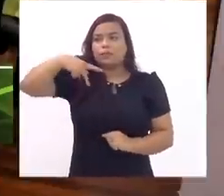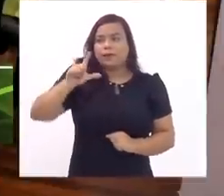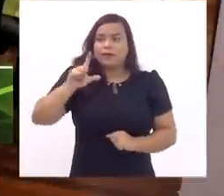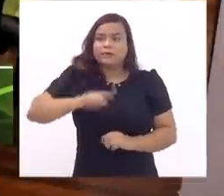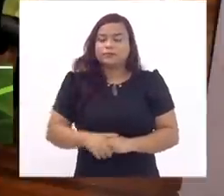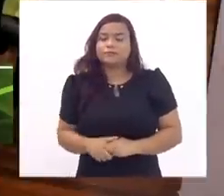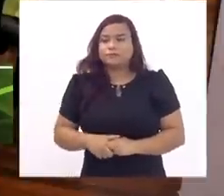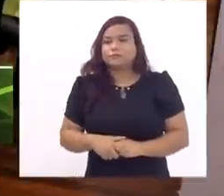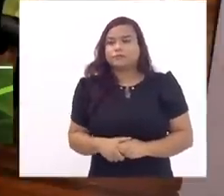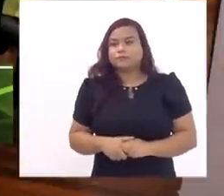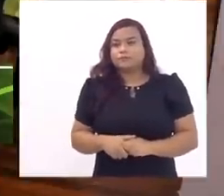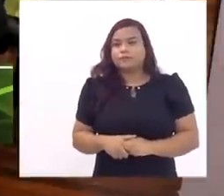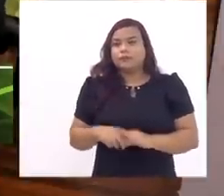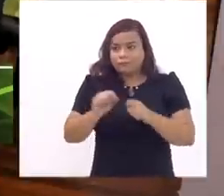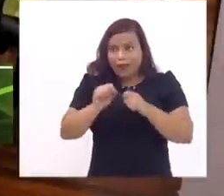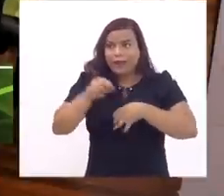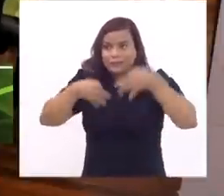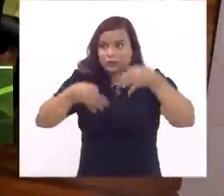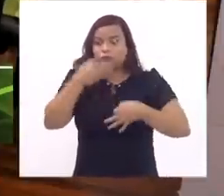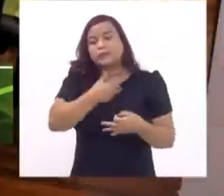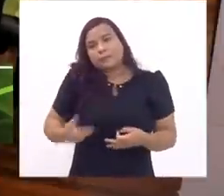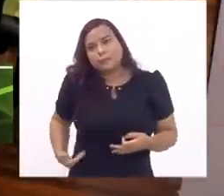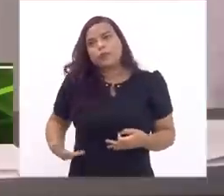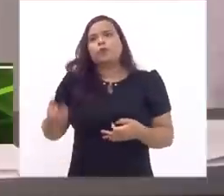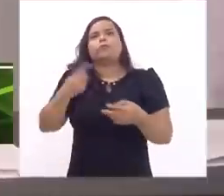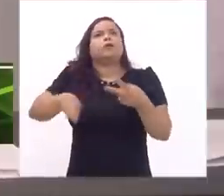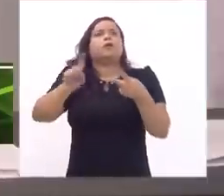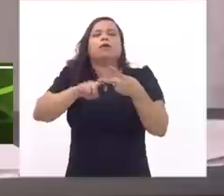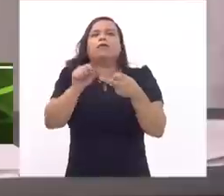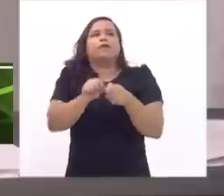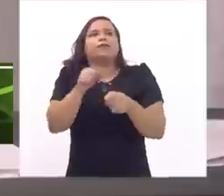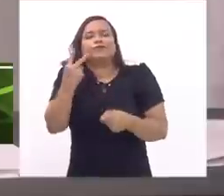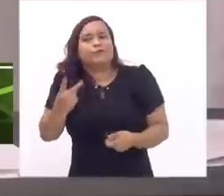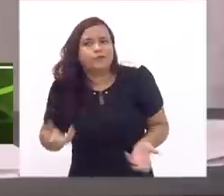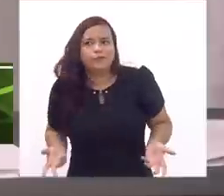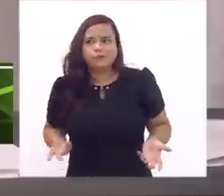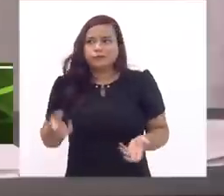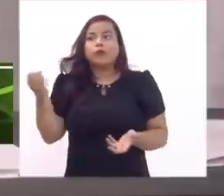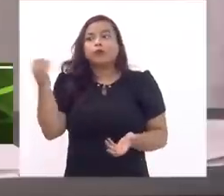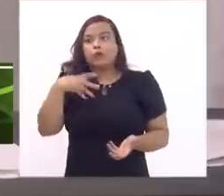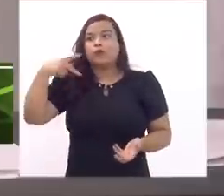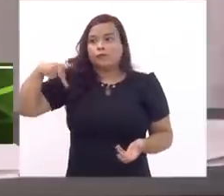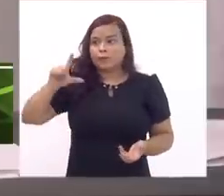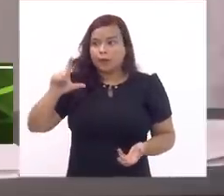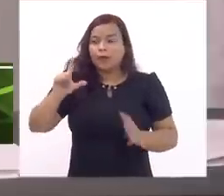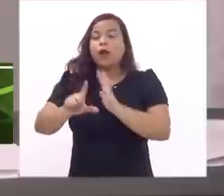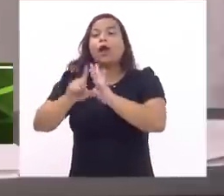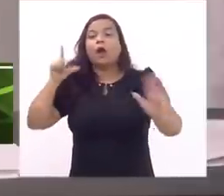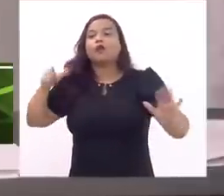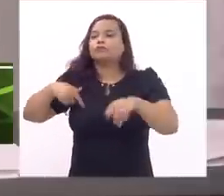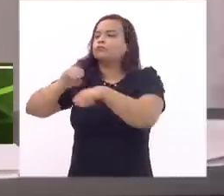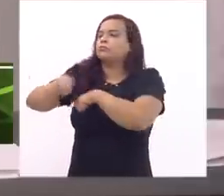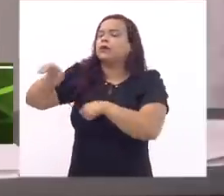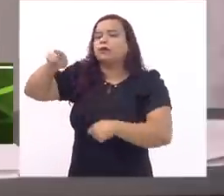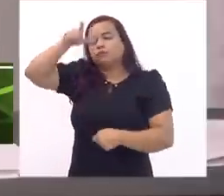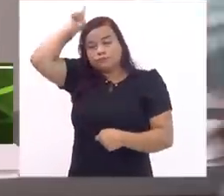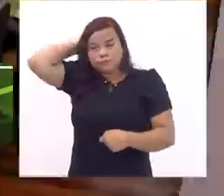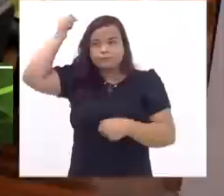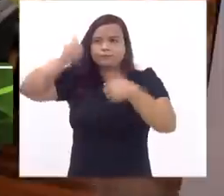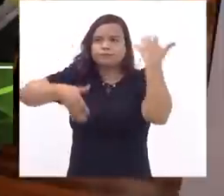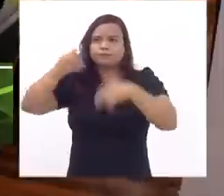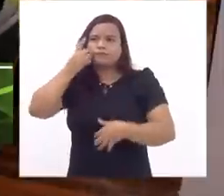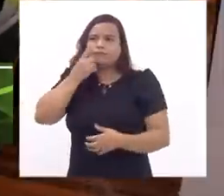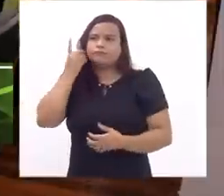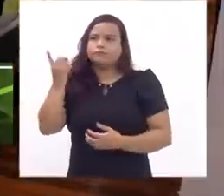Faz uma audiência pública, faz duas, um novo PL. Mas, antes disso, eu vou passar a palavra para o deputado Luiz Paulo. Senhor